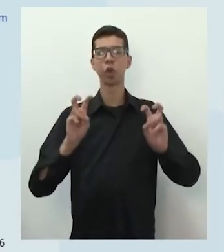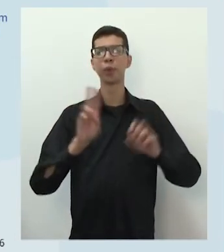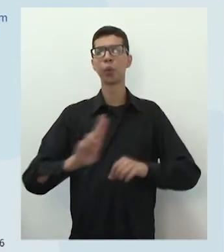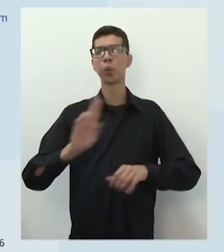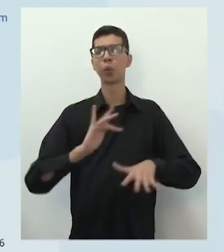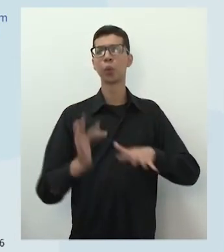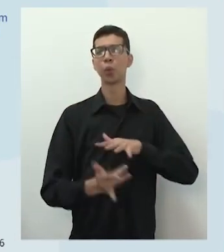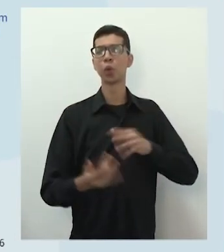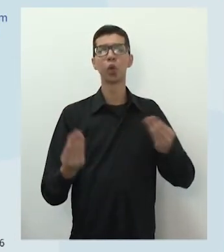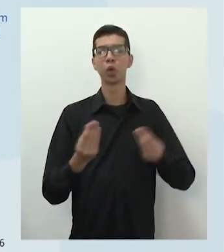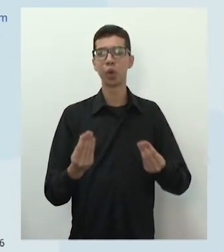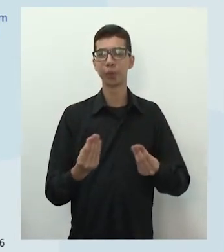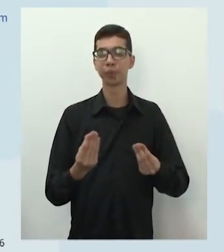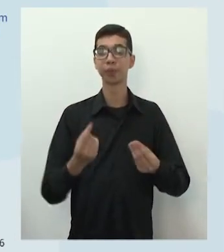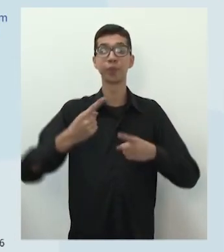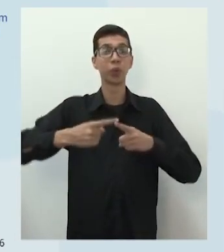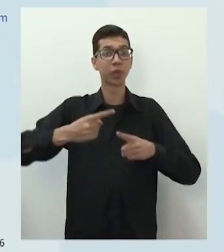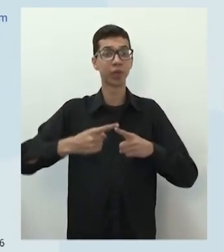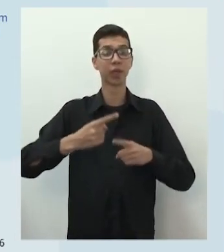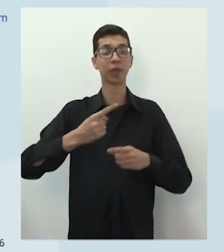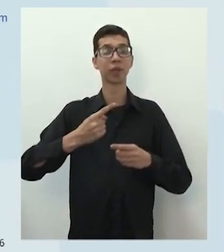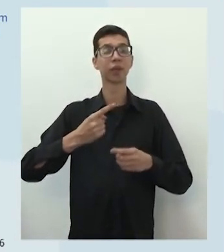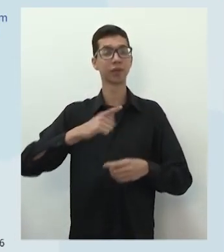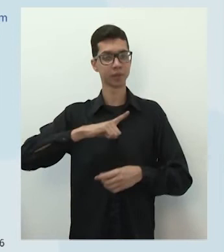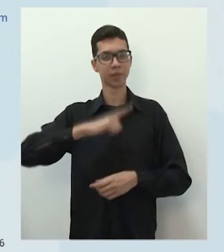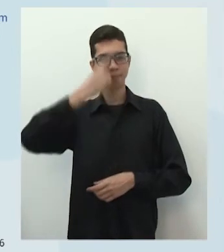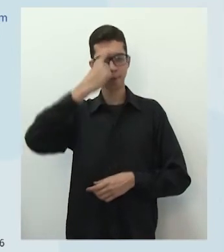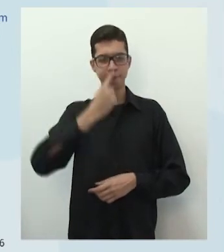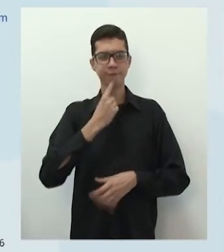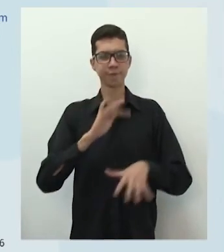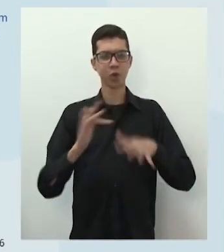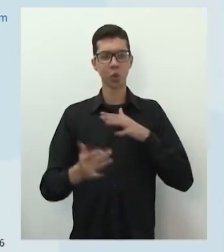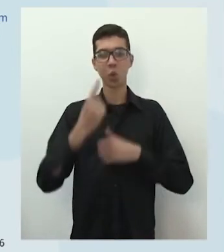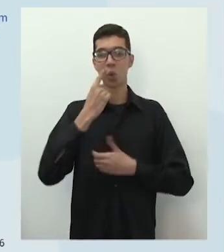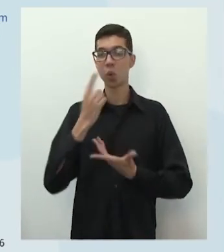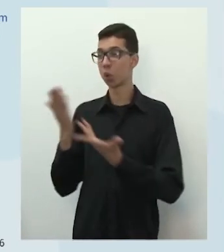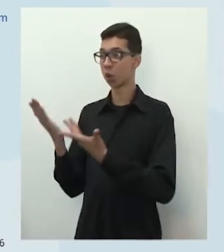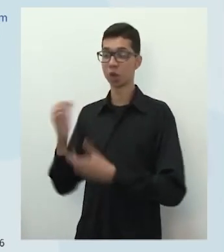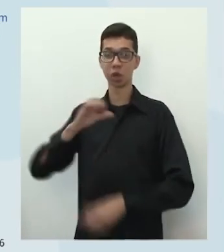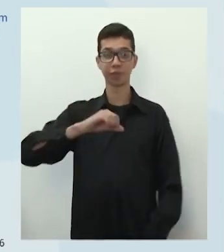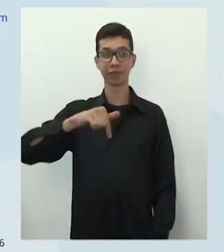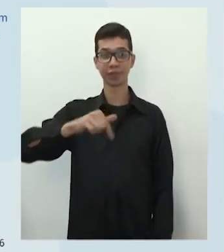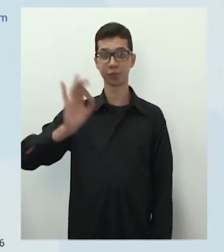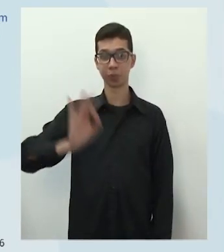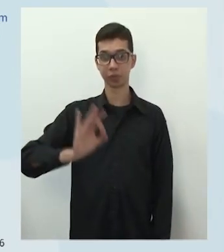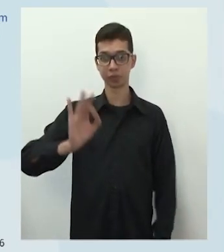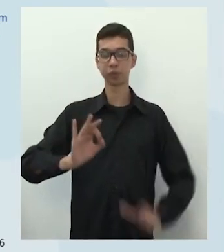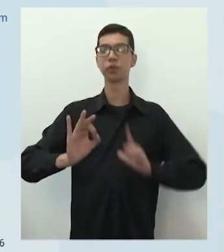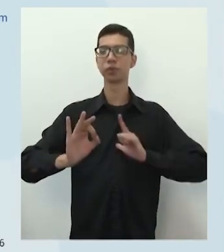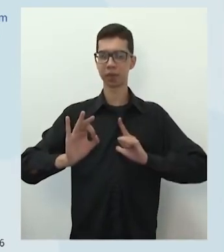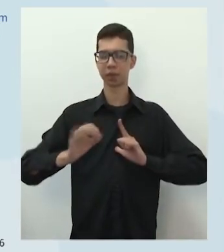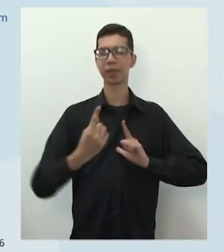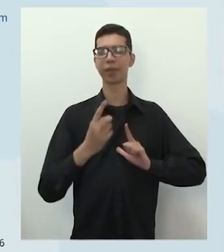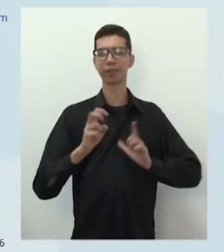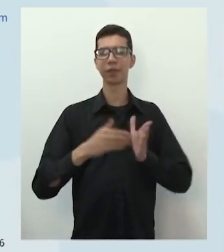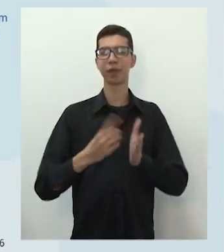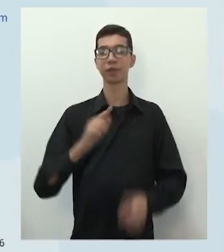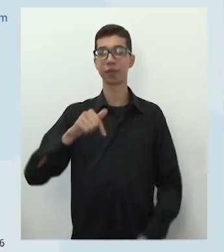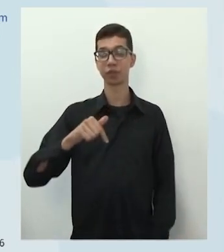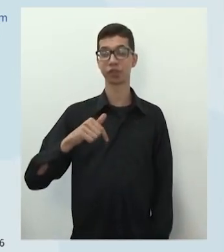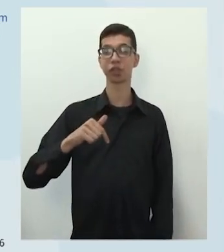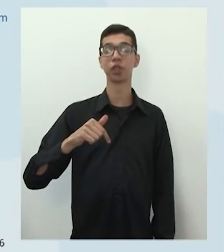uma plataforma bastante interessante de diversão e de entretenimento, não só dos adolescentes, é só você lembrar